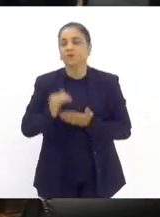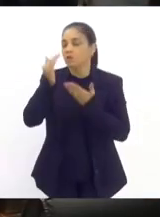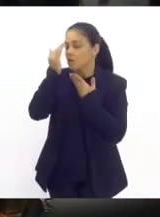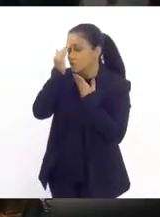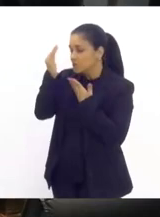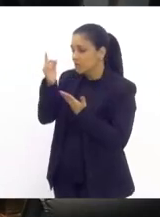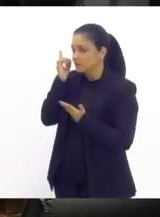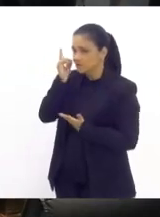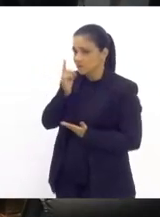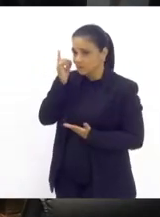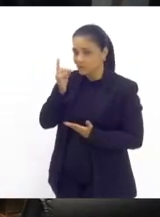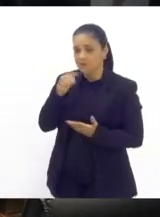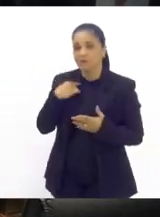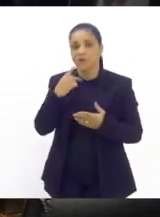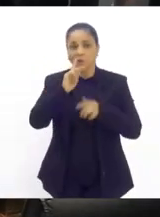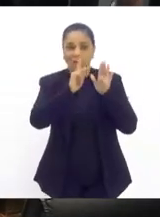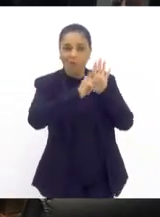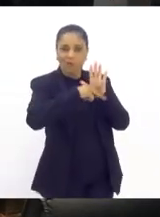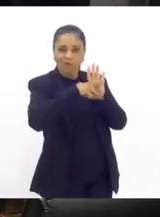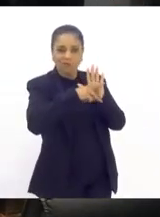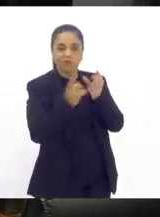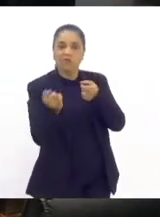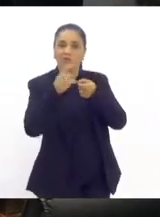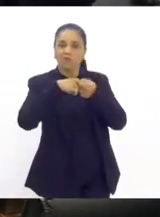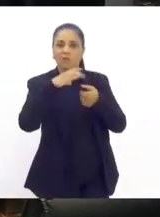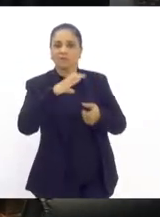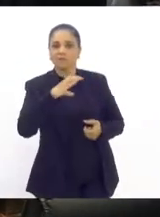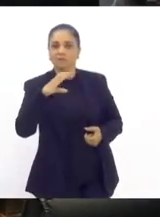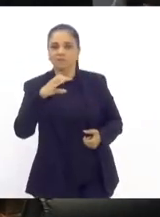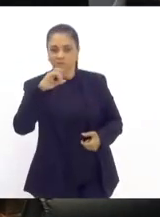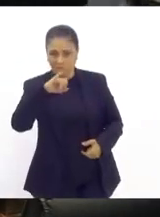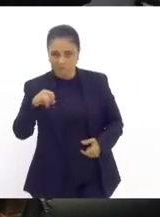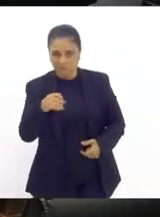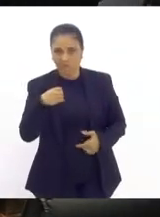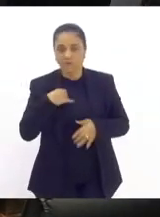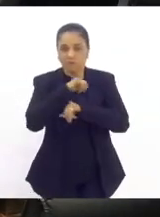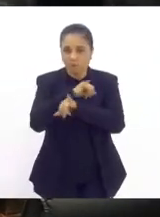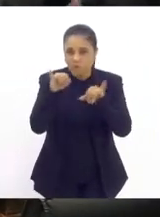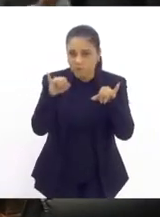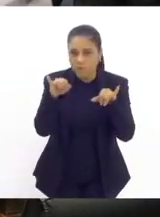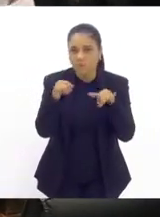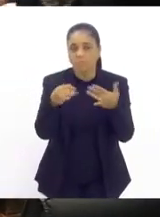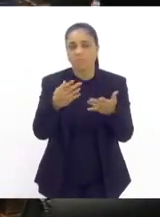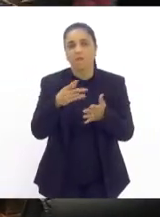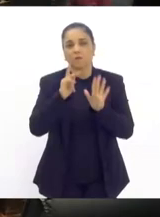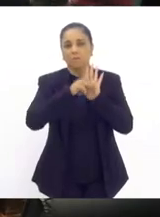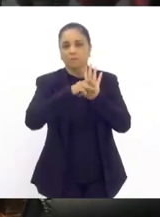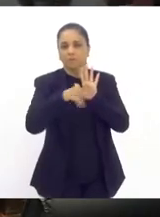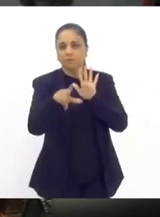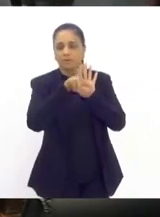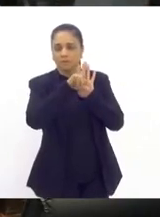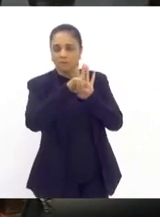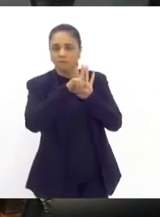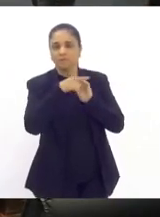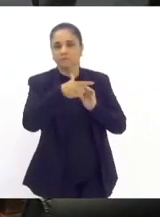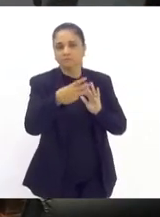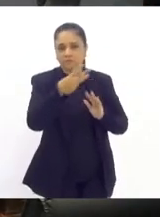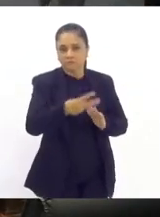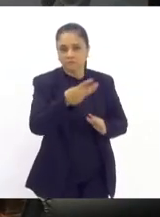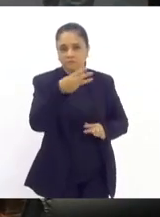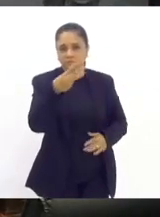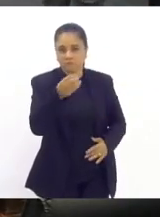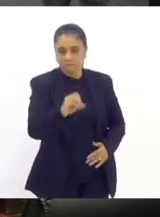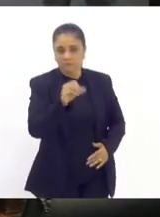o projeto foi remetido a ccj anuncio projetos lei número 303 de